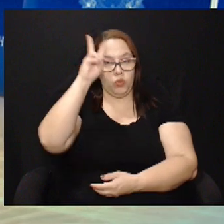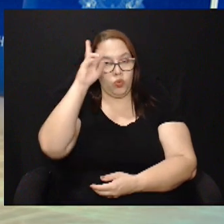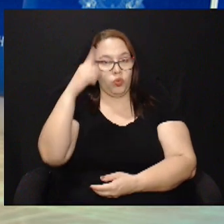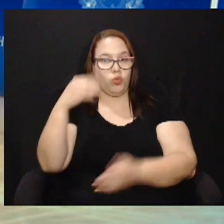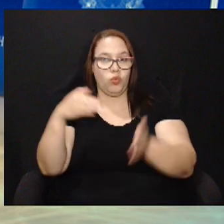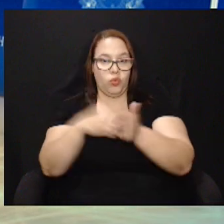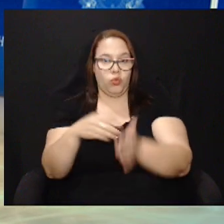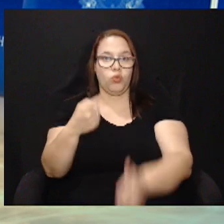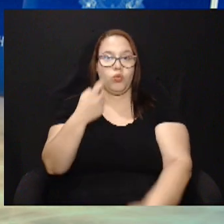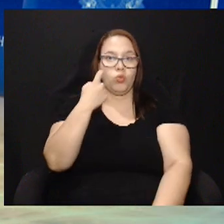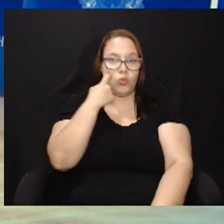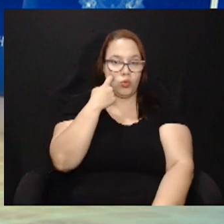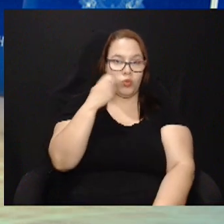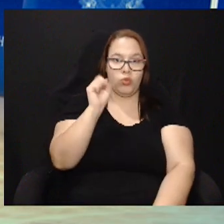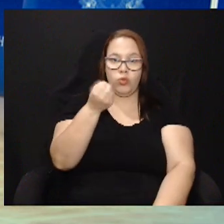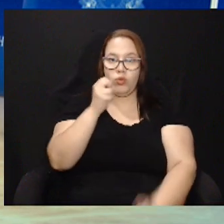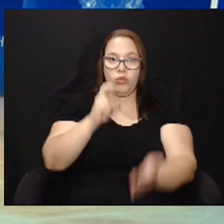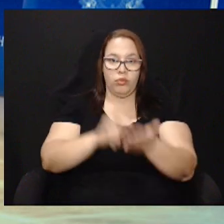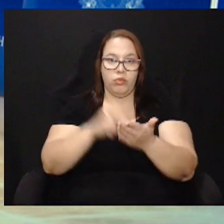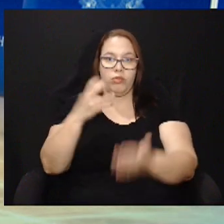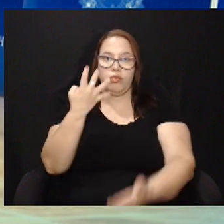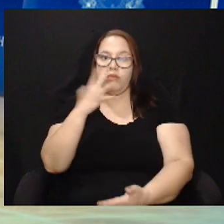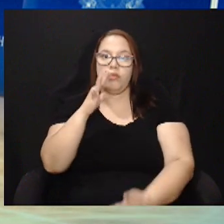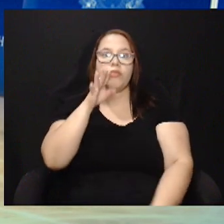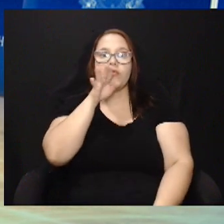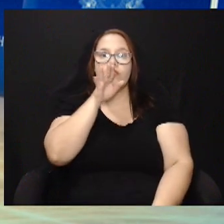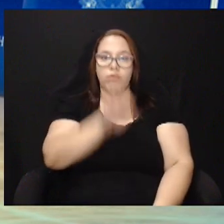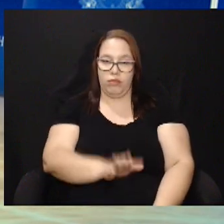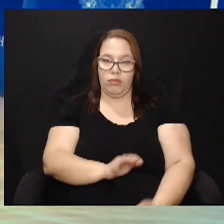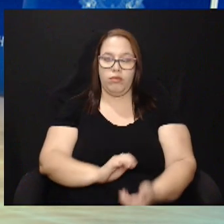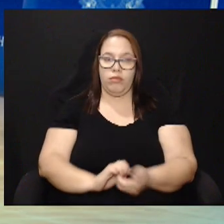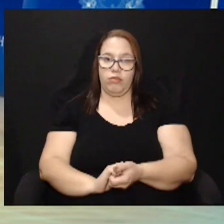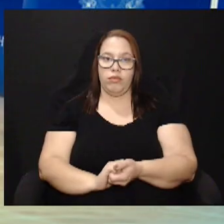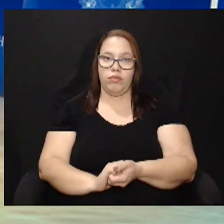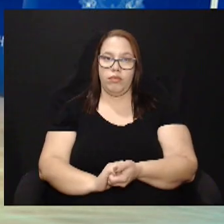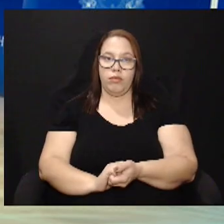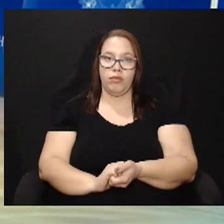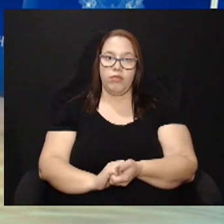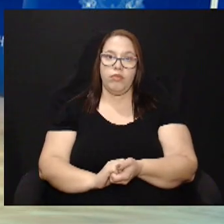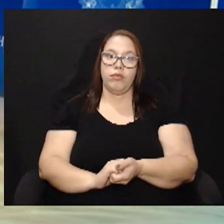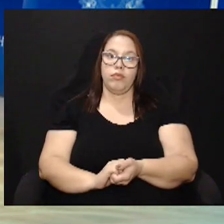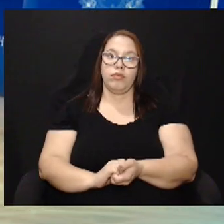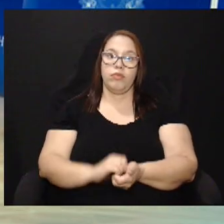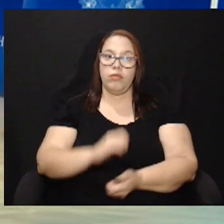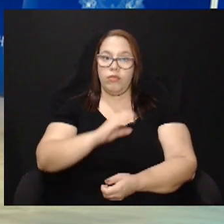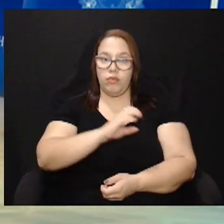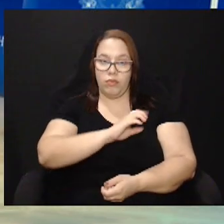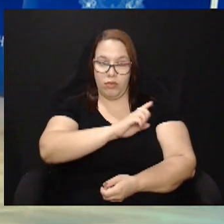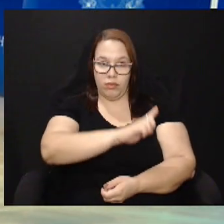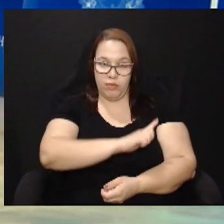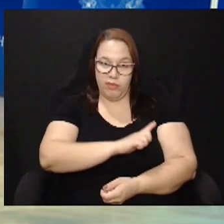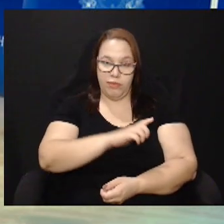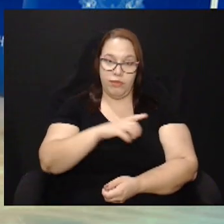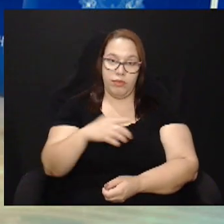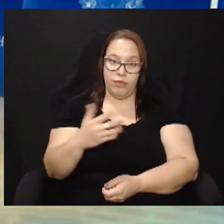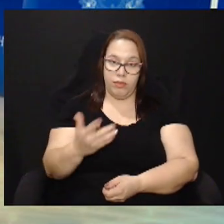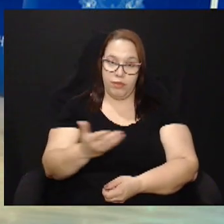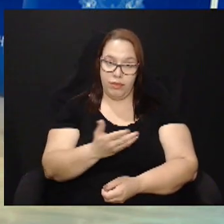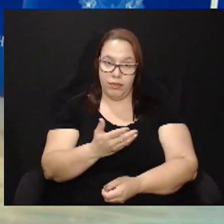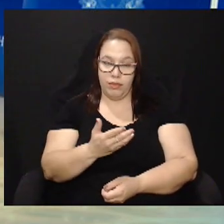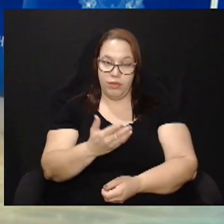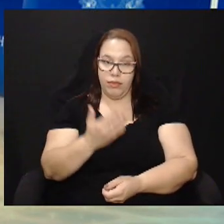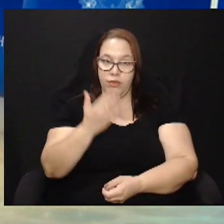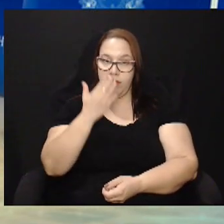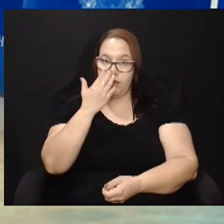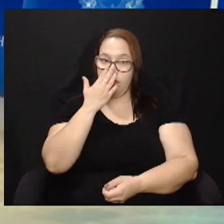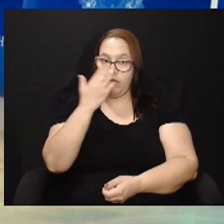das 8h da manhã às 4h da tarde. E a unidade do Campo Grande, na rua Manuel Machado Pereira, número